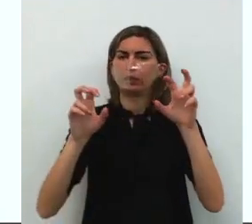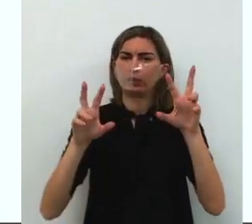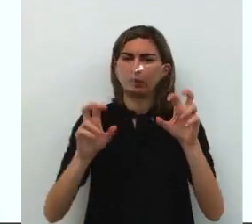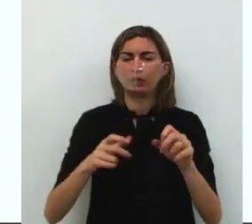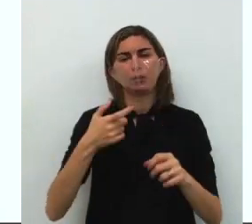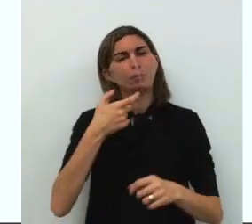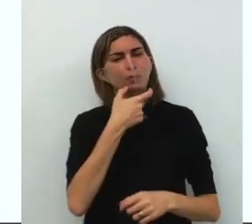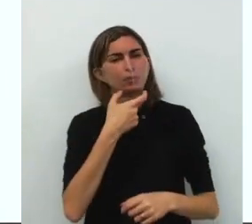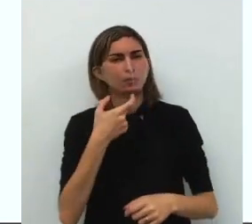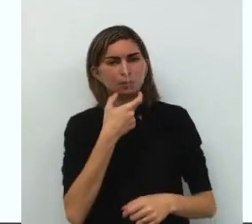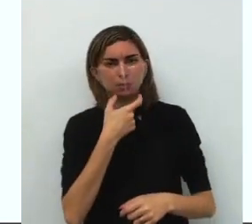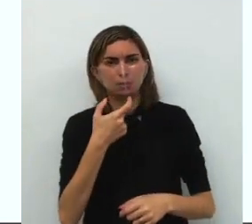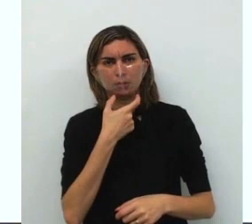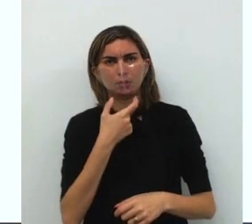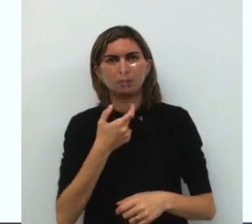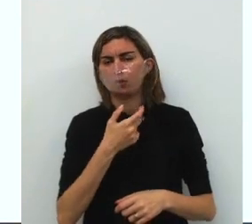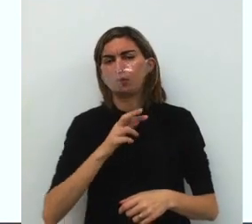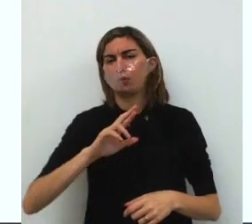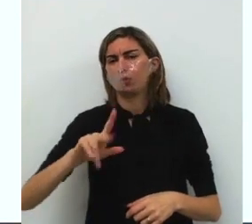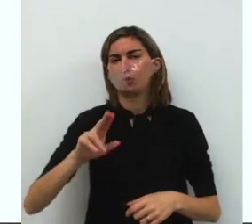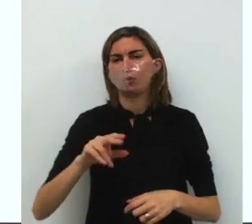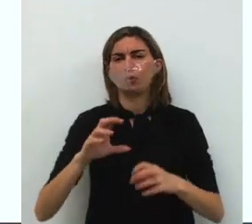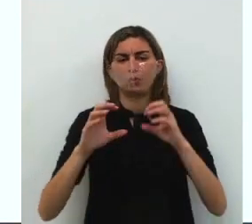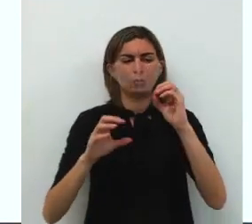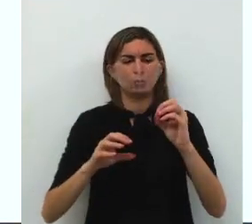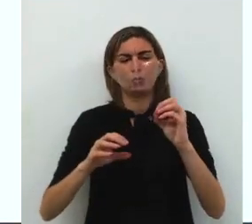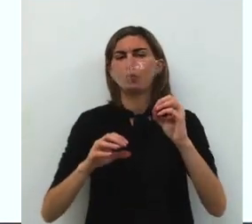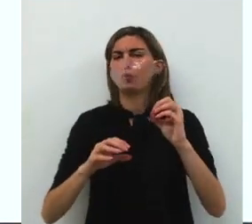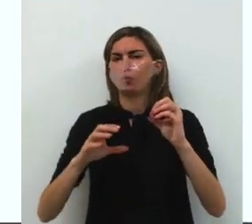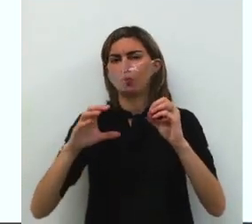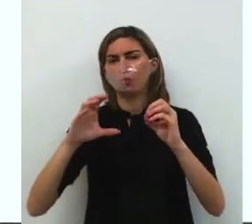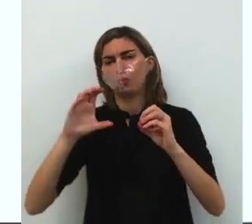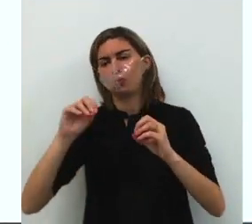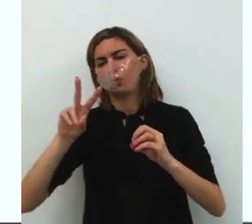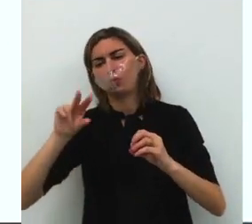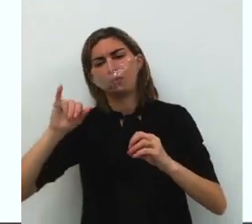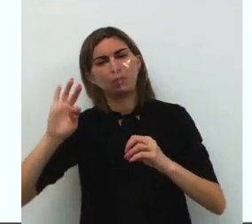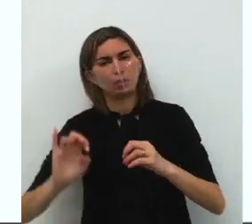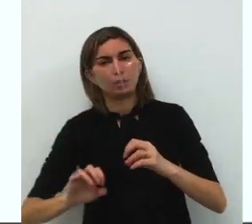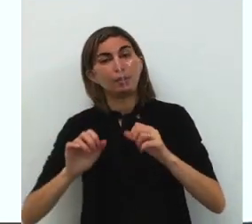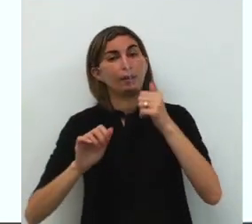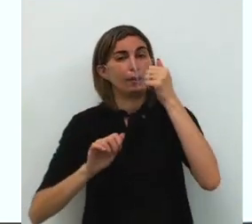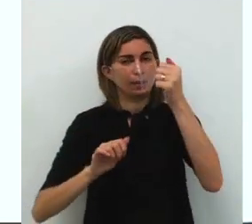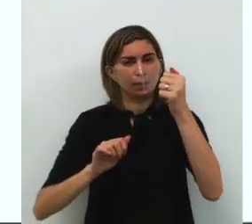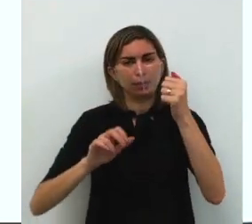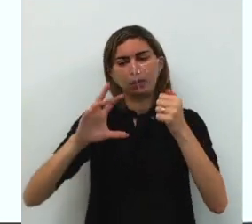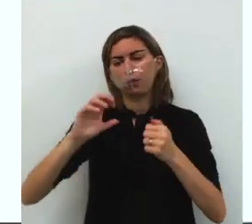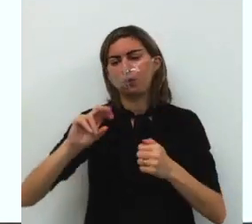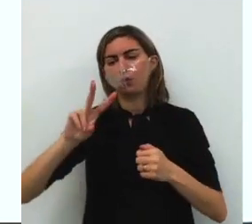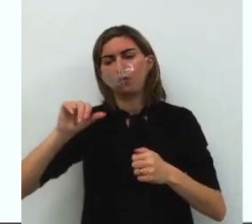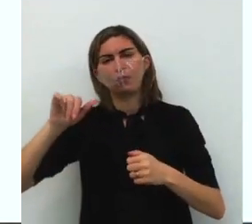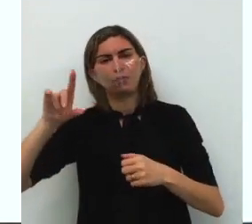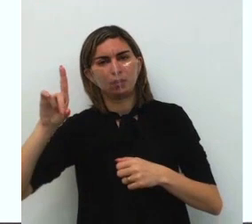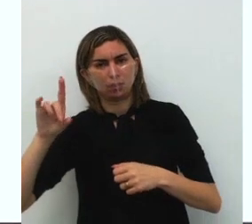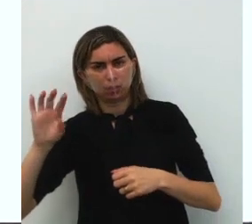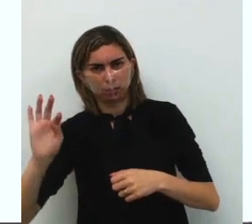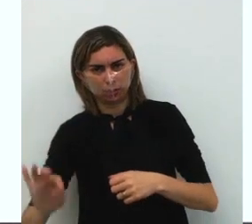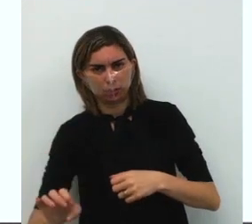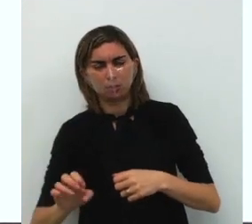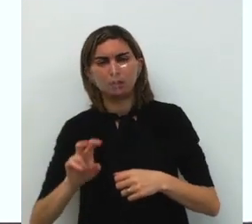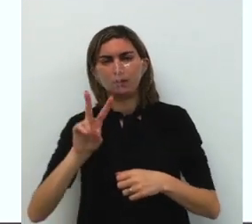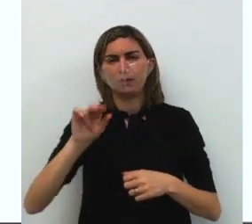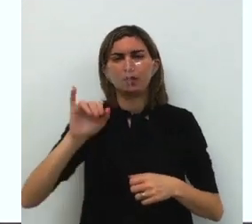termo em inglês e não é o Covid, é a Covid. porque CO vem de corona